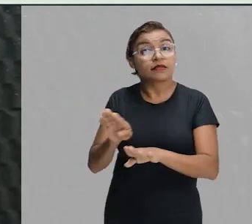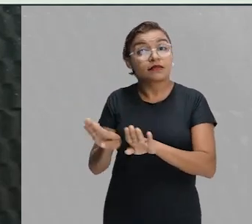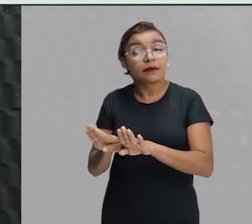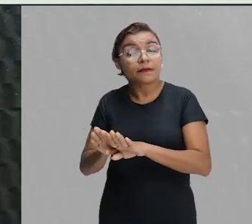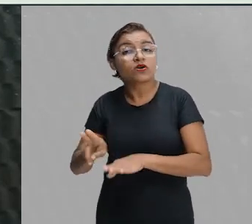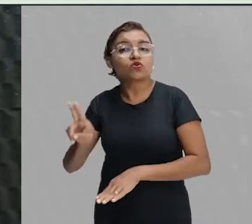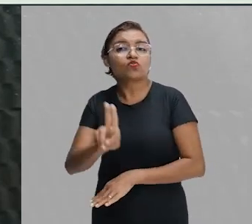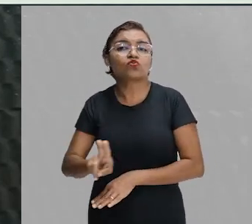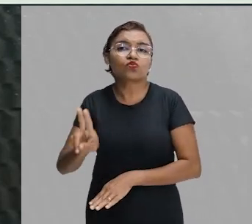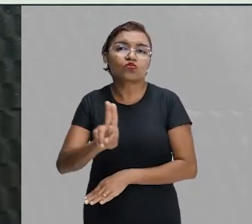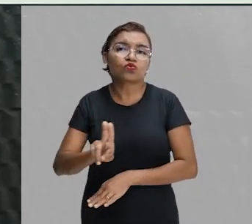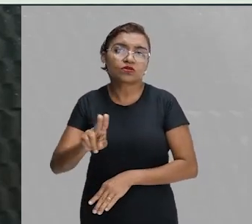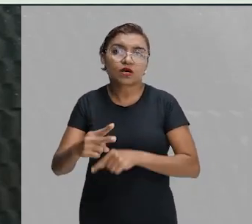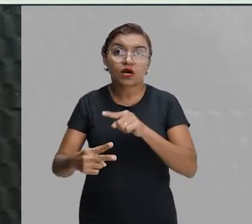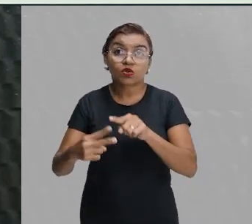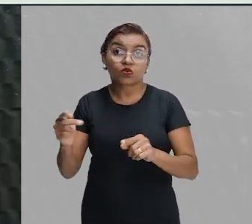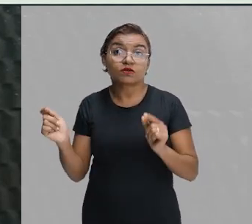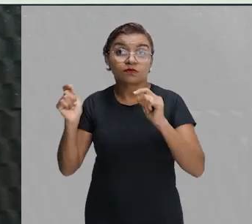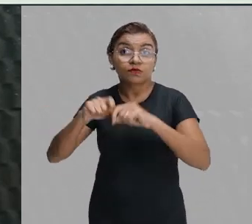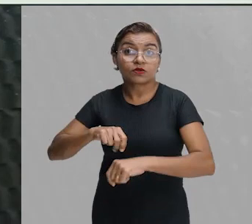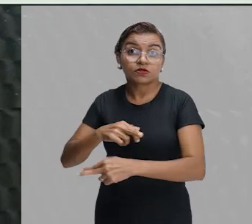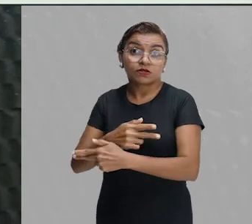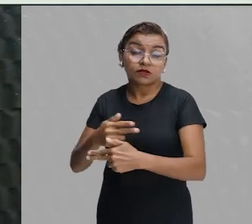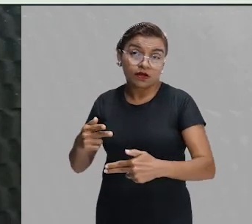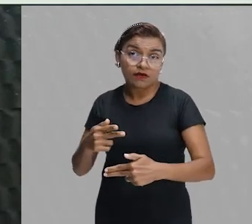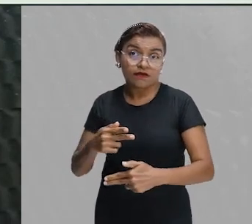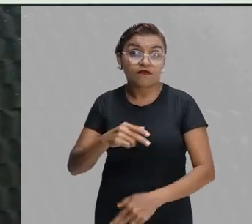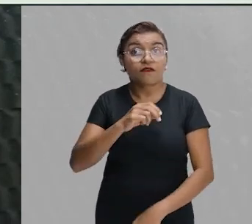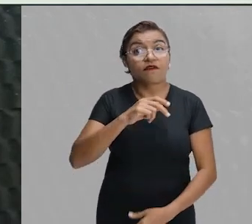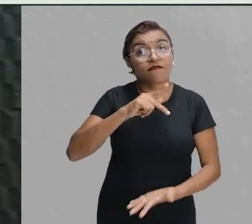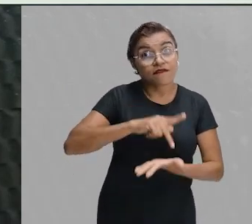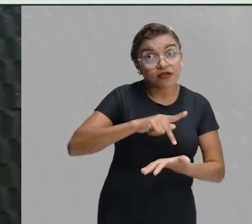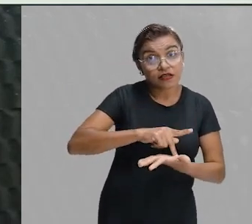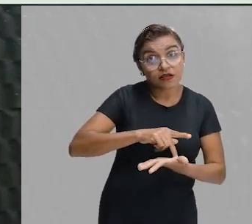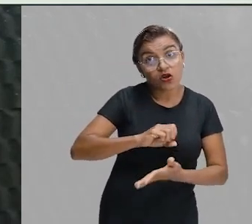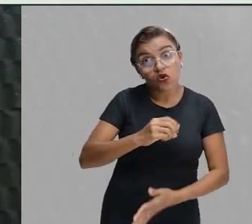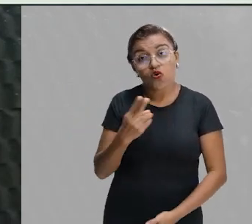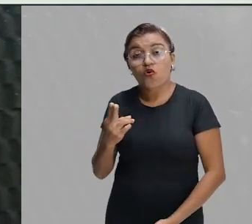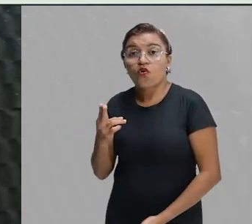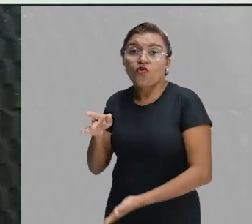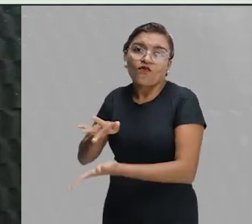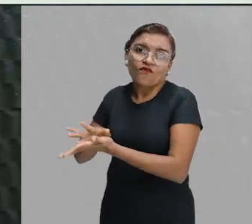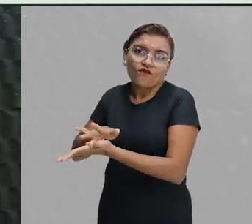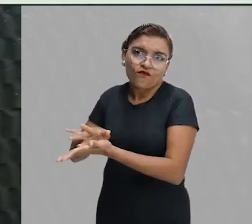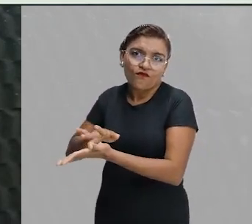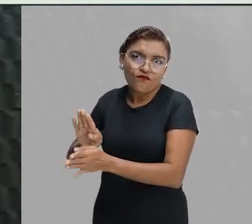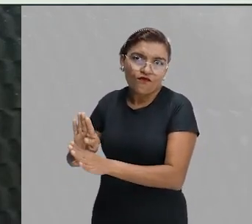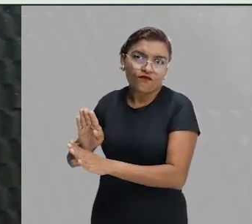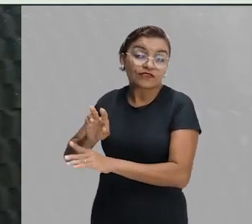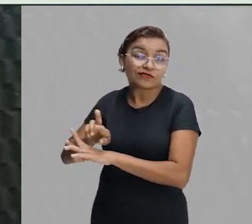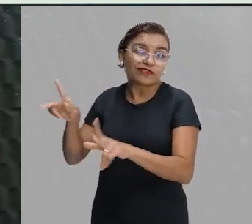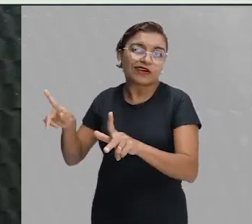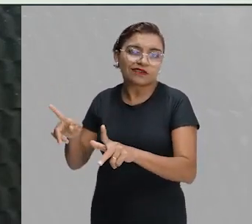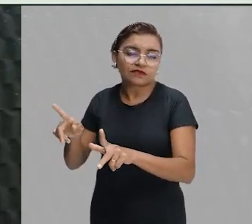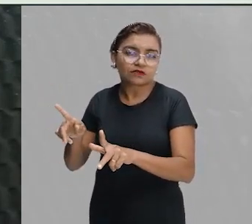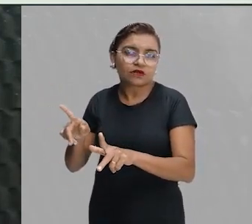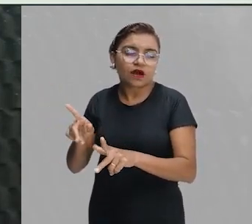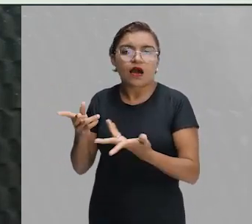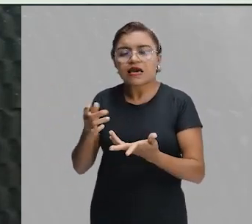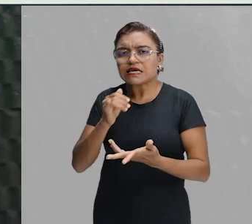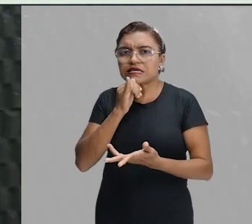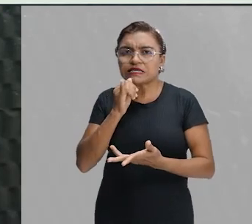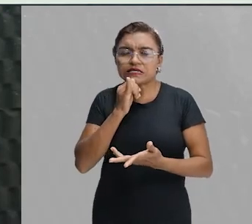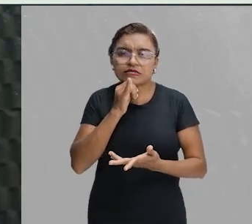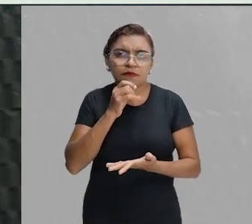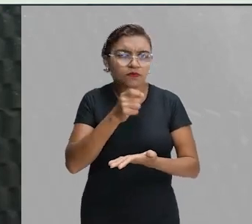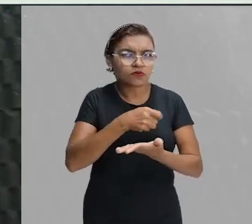vou utilizar duas possibilidades, ou ele é verdadeiro, ou ele é falso. Eu não posso estar colocando